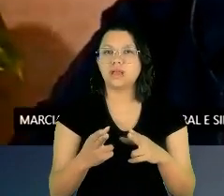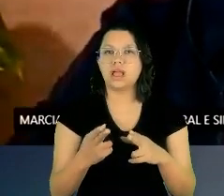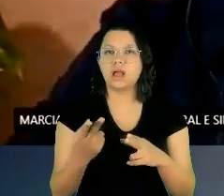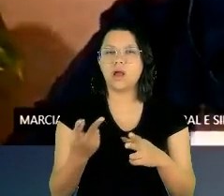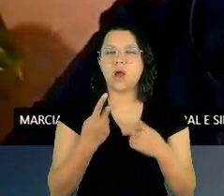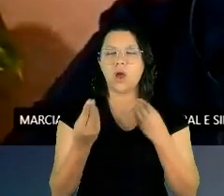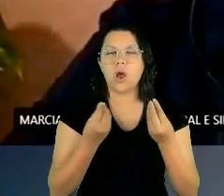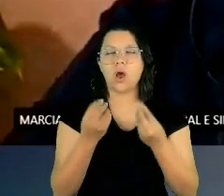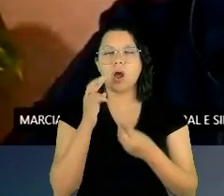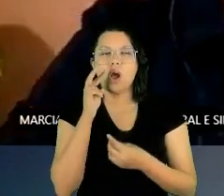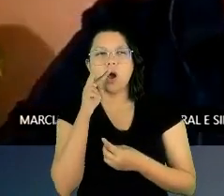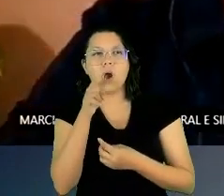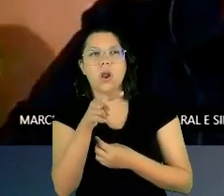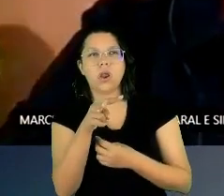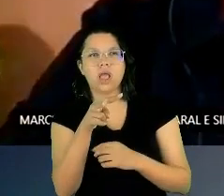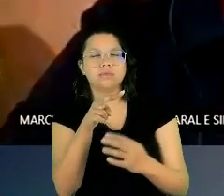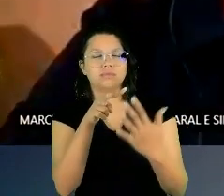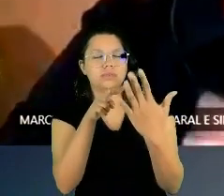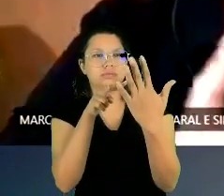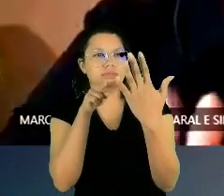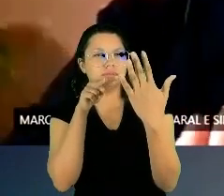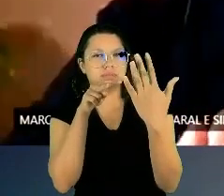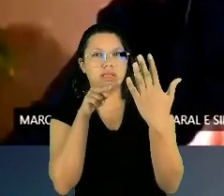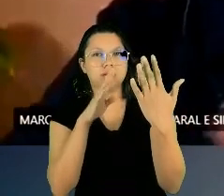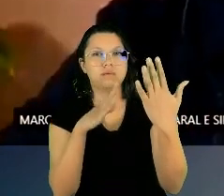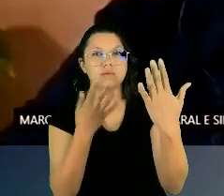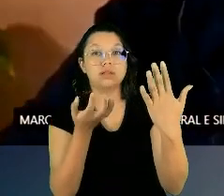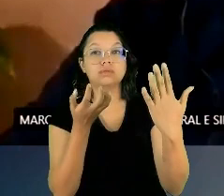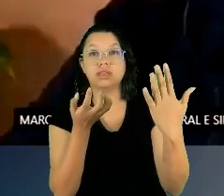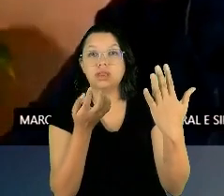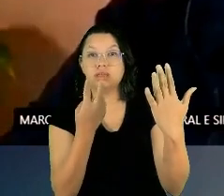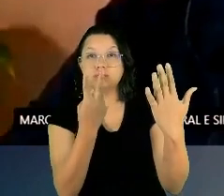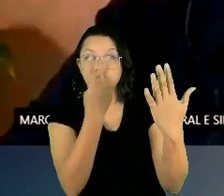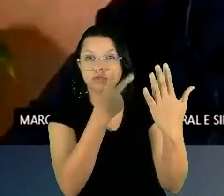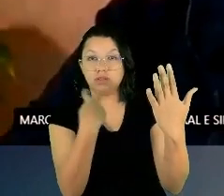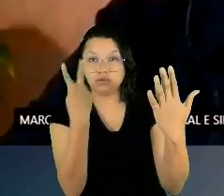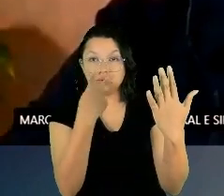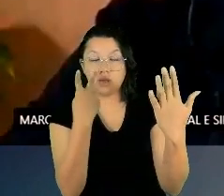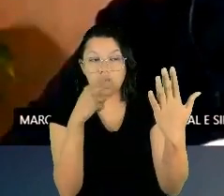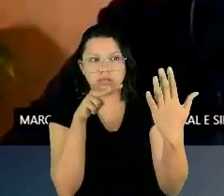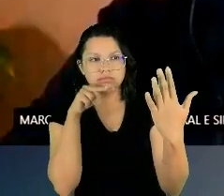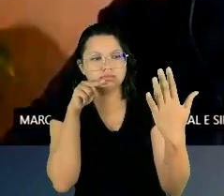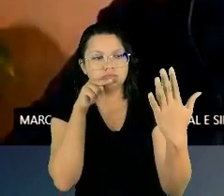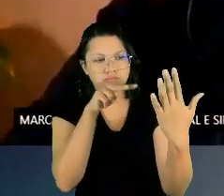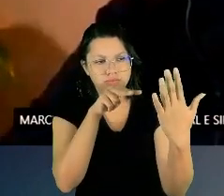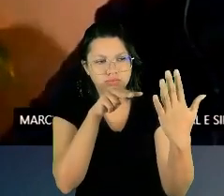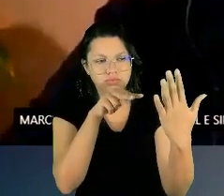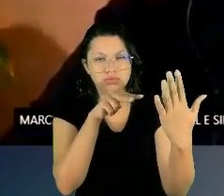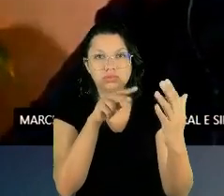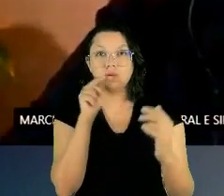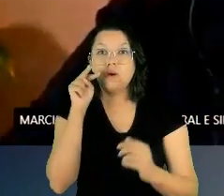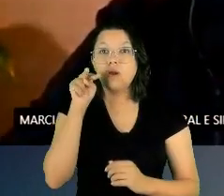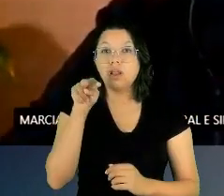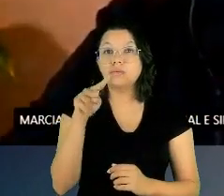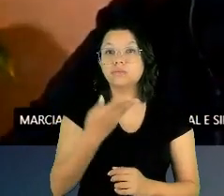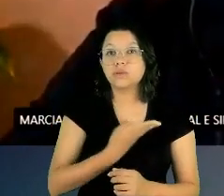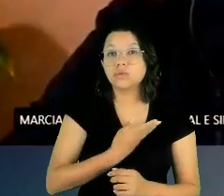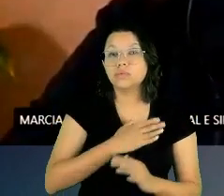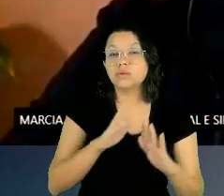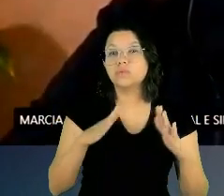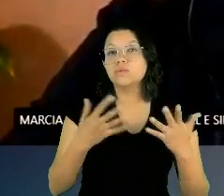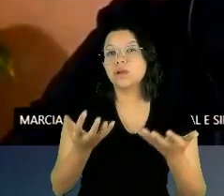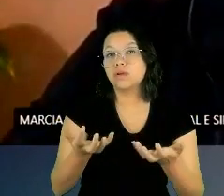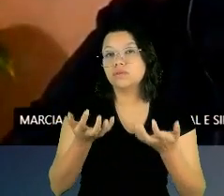mesmo modo que nós olhamos para um espelho quando nós queremos olhar nosso rosto, nós olhamos para